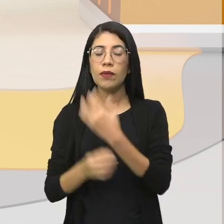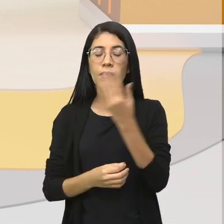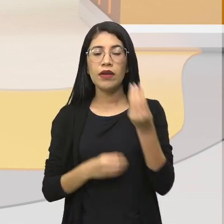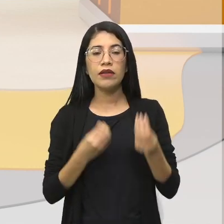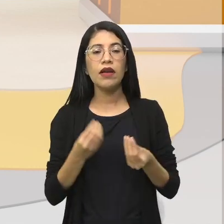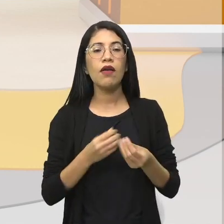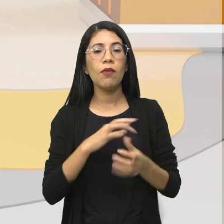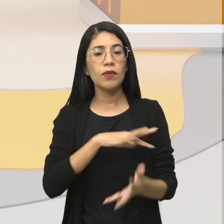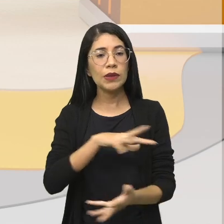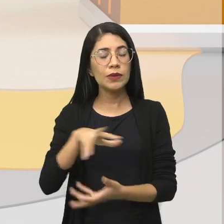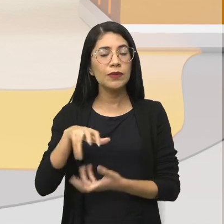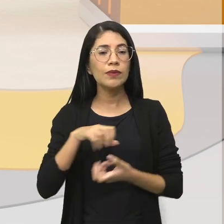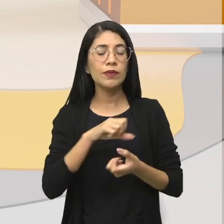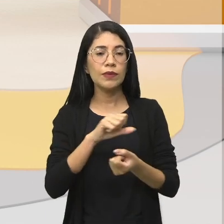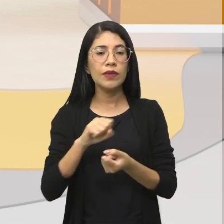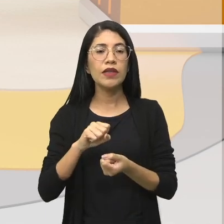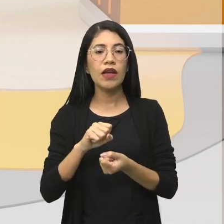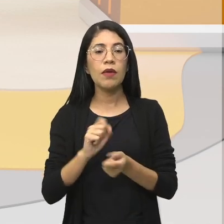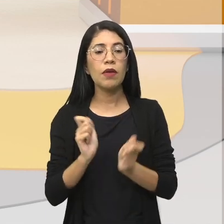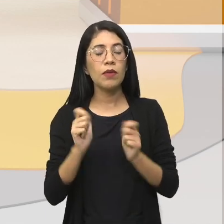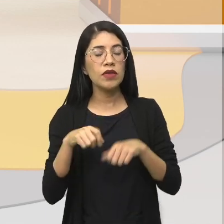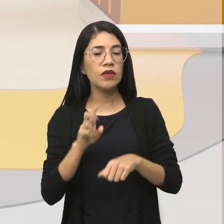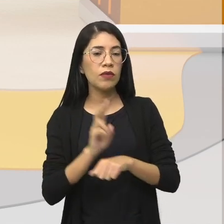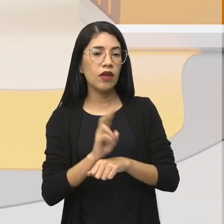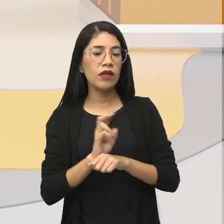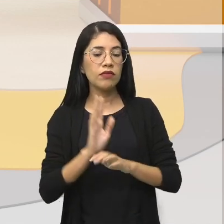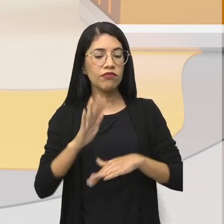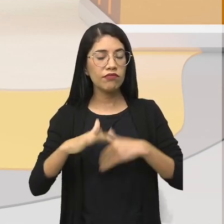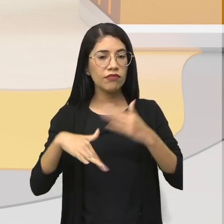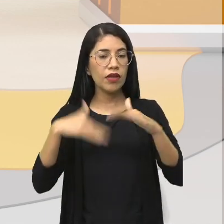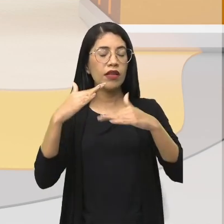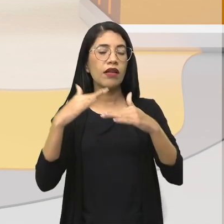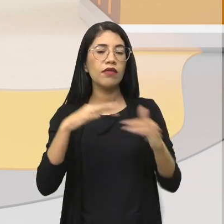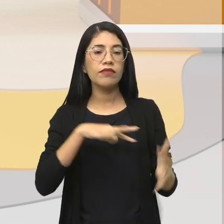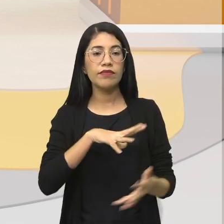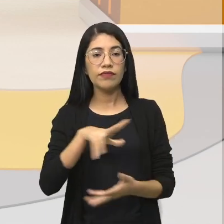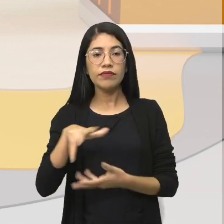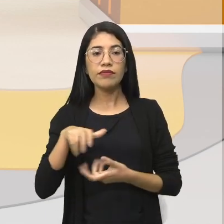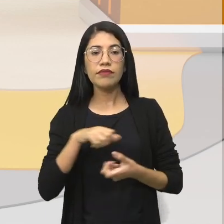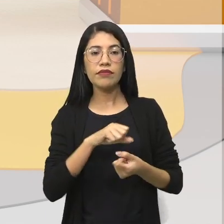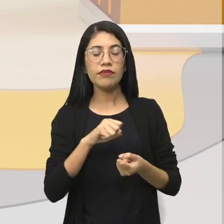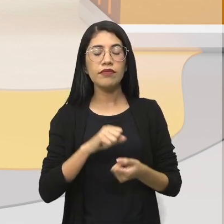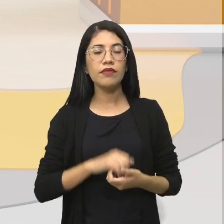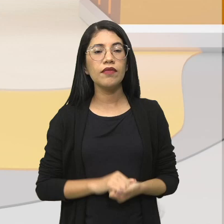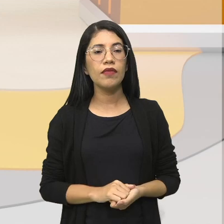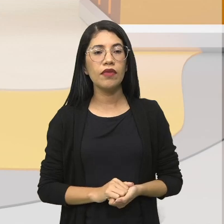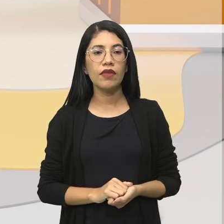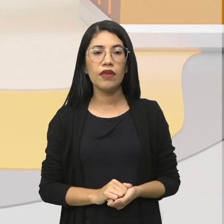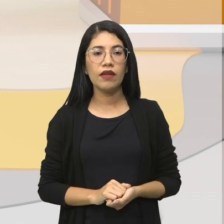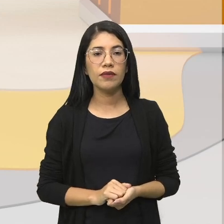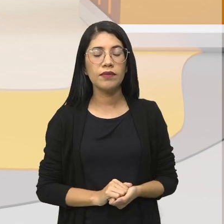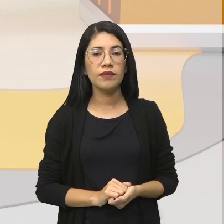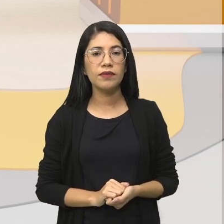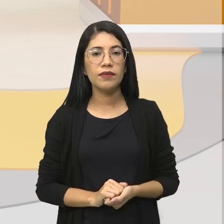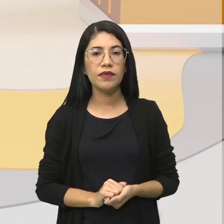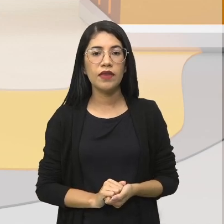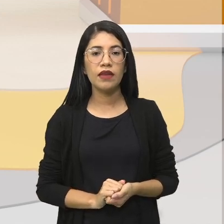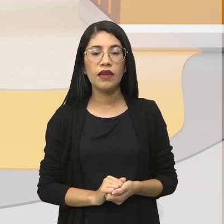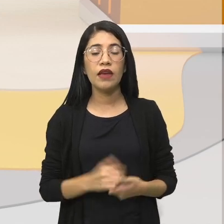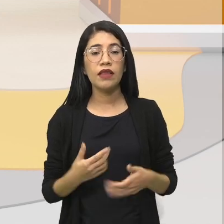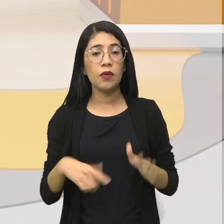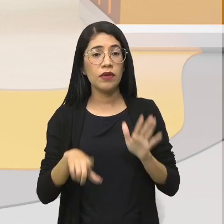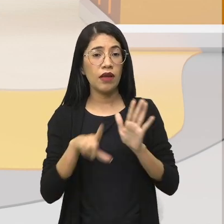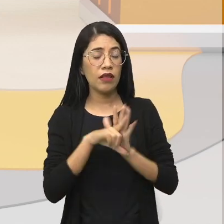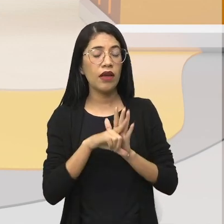forma sustentável, né? De forma a proteger o desenvolvimento sustentável. Então, dentro dessa